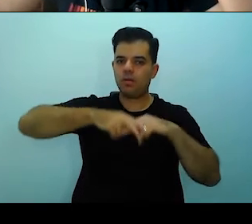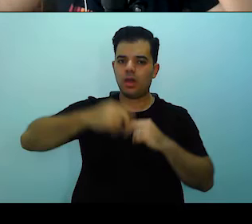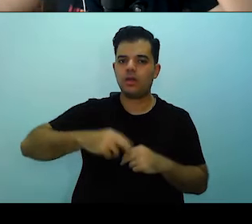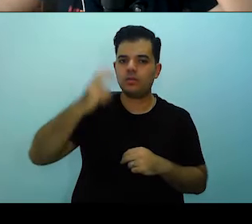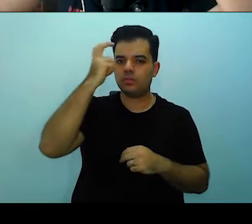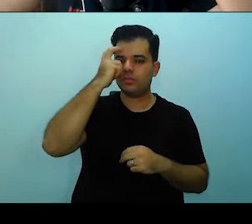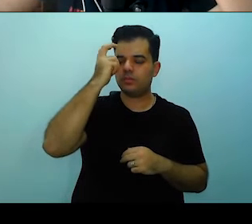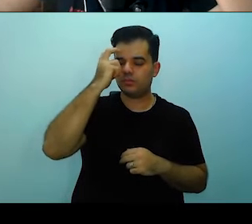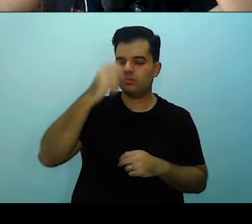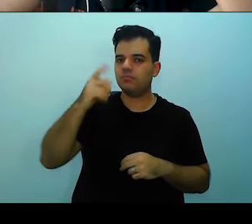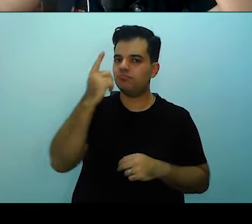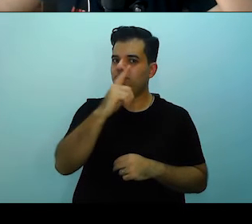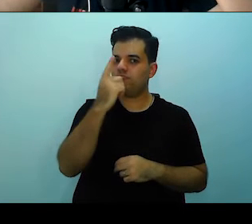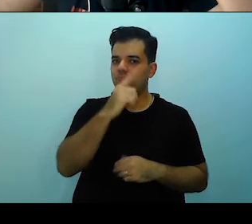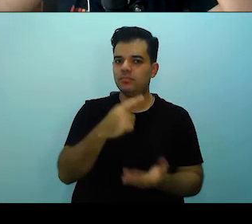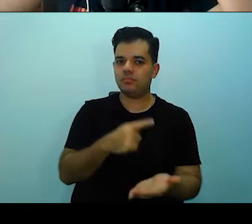Pode passar, por favor?